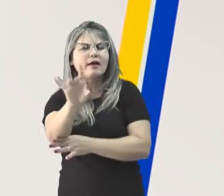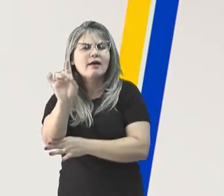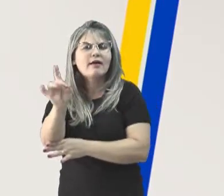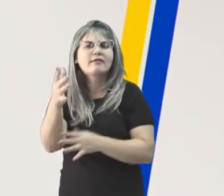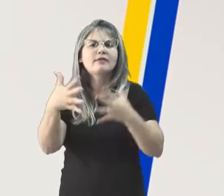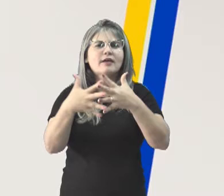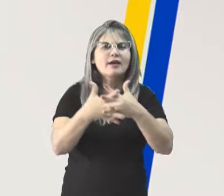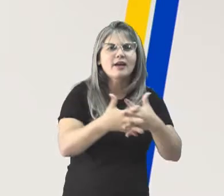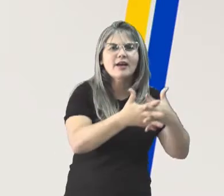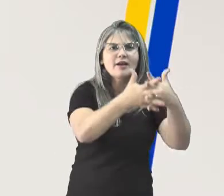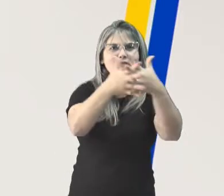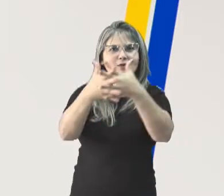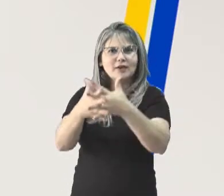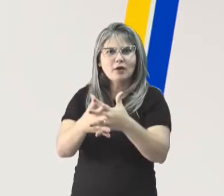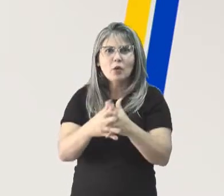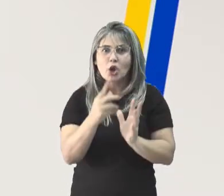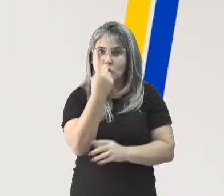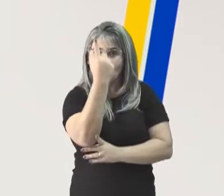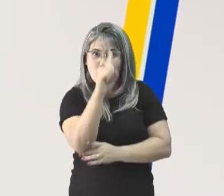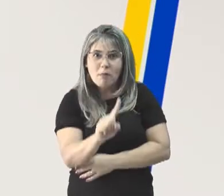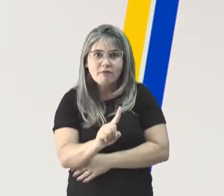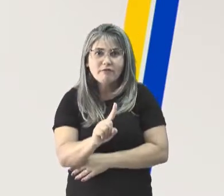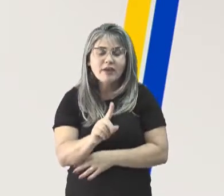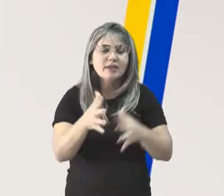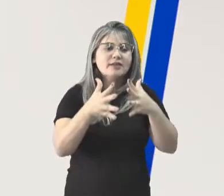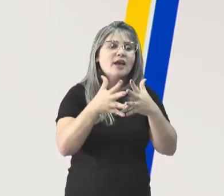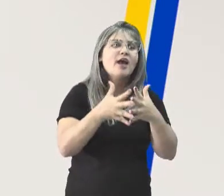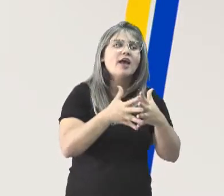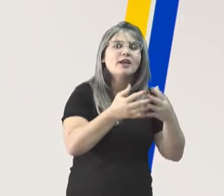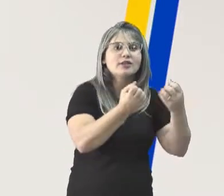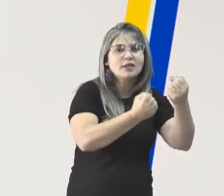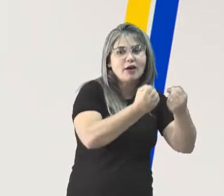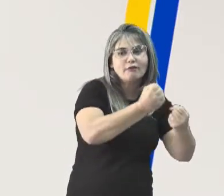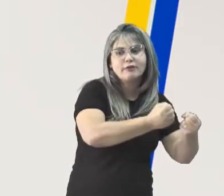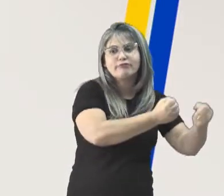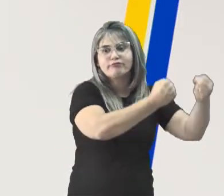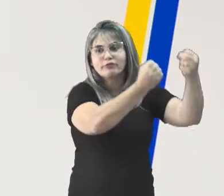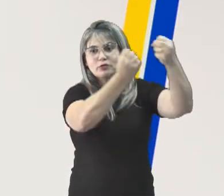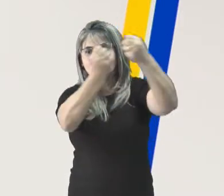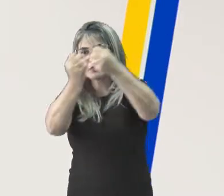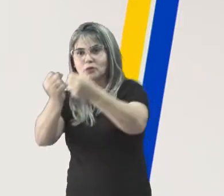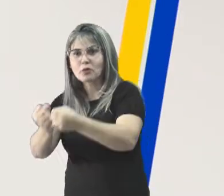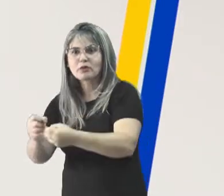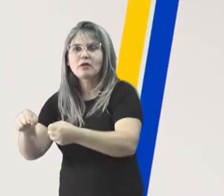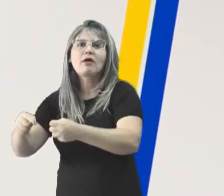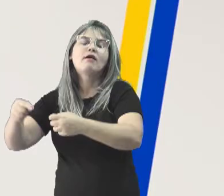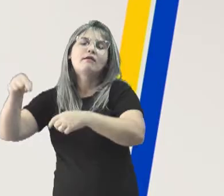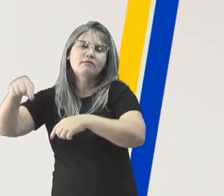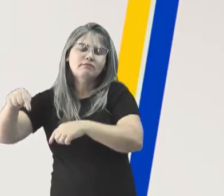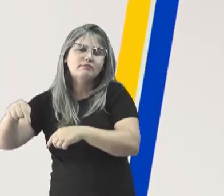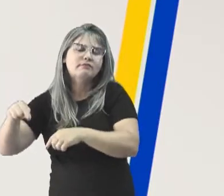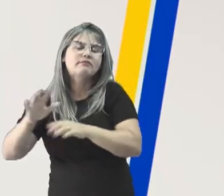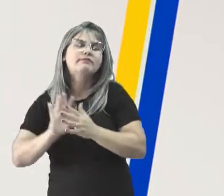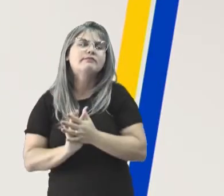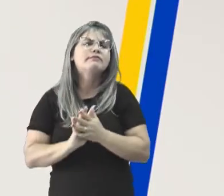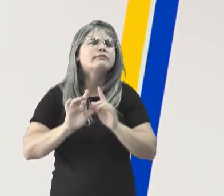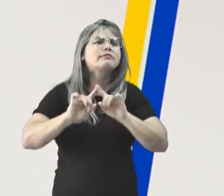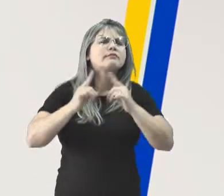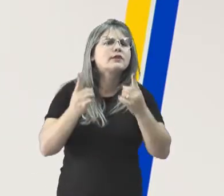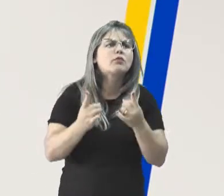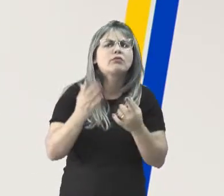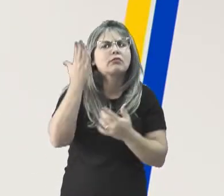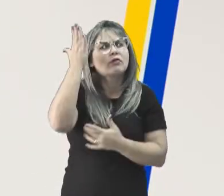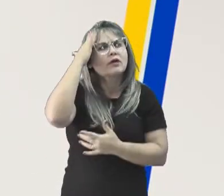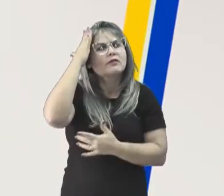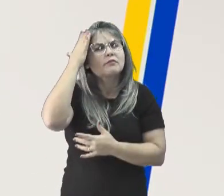456 metros cúbicos de madeira foram divididos igualmente pelos 19 caminhões. Então, a primeira coisa que a gente tem